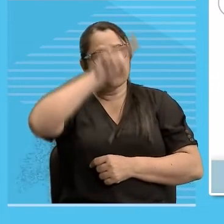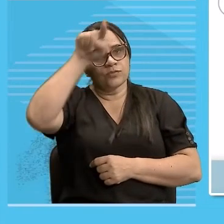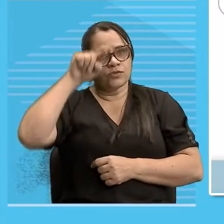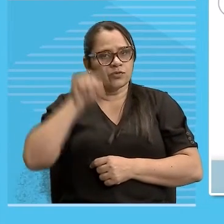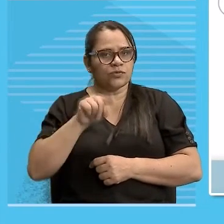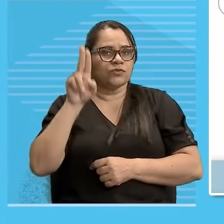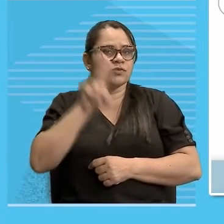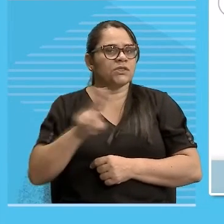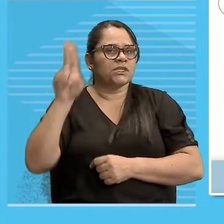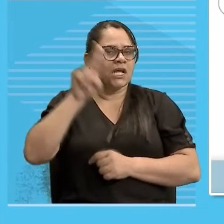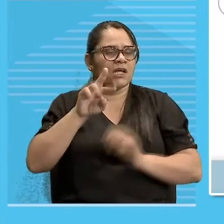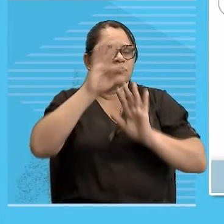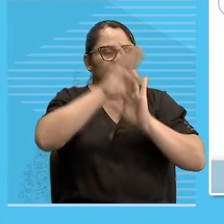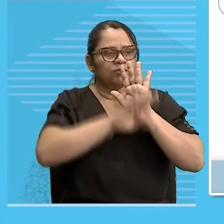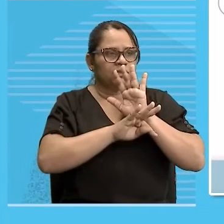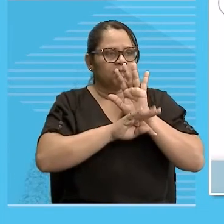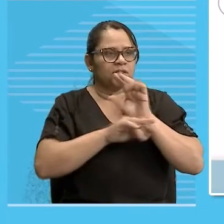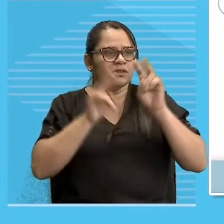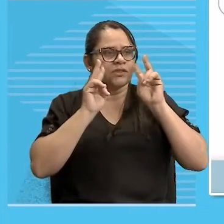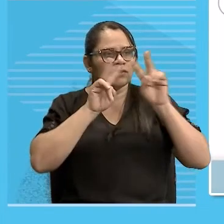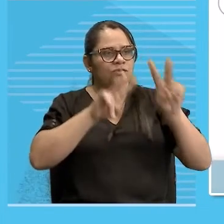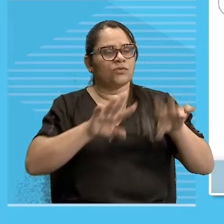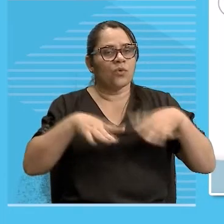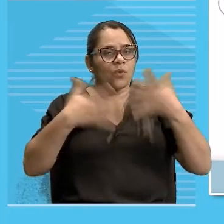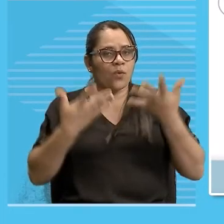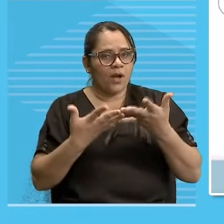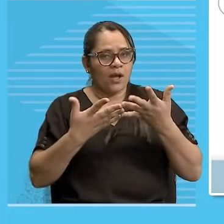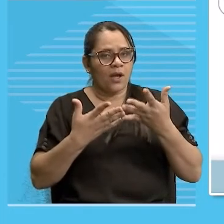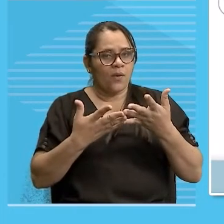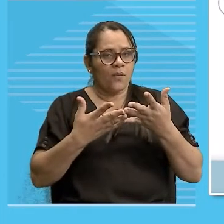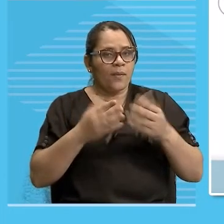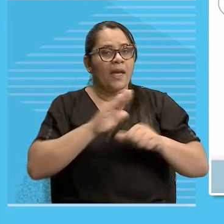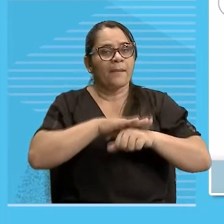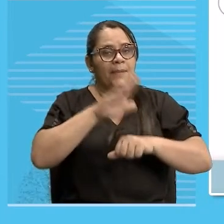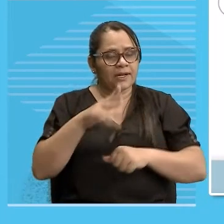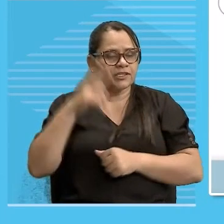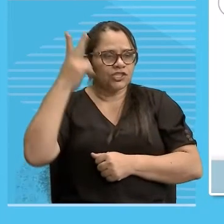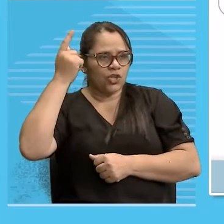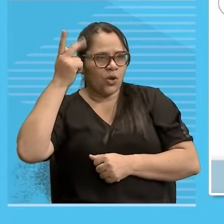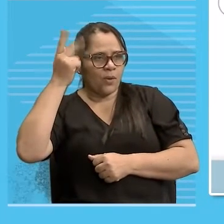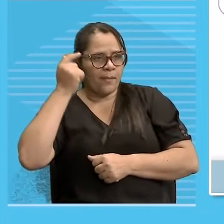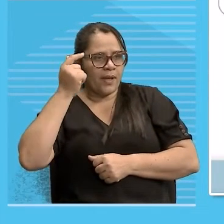hã? O que é mais comum aqui? Hã? Ó.